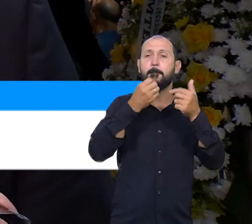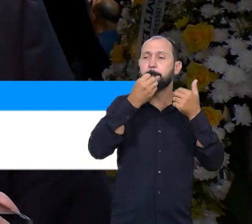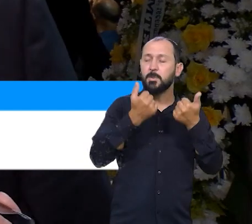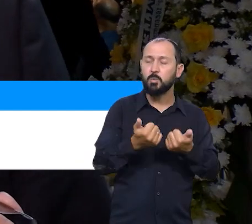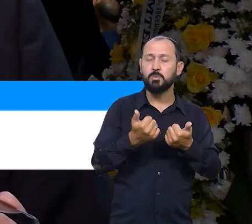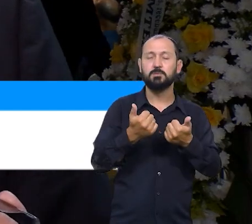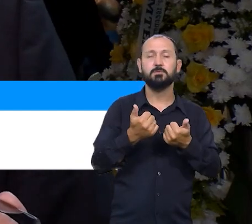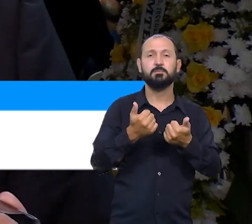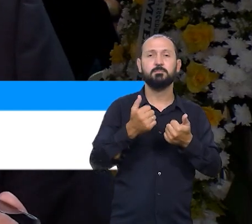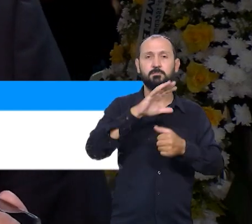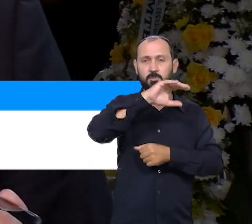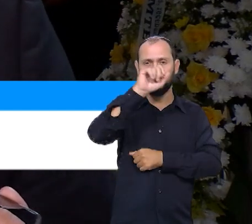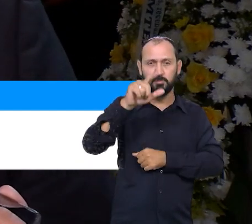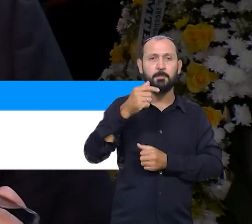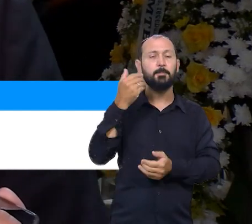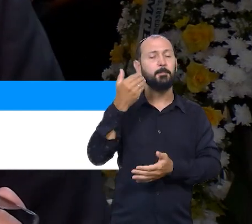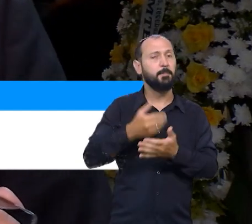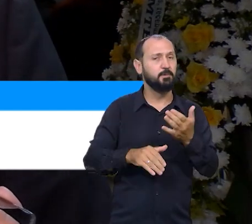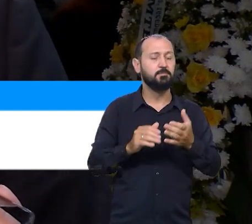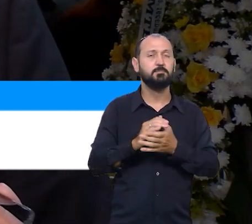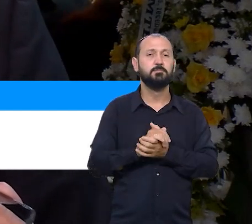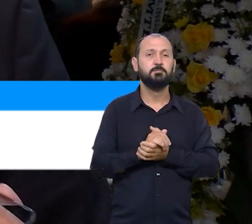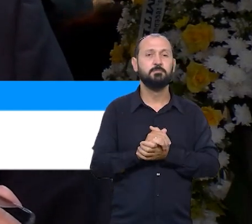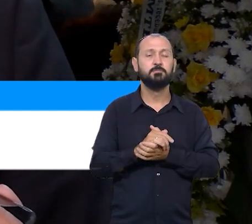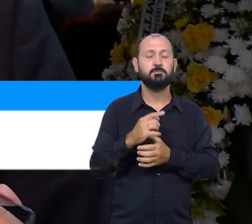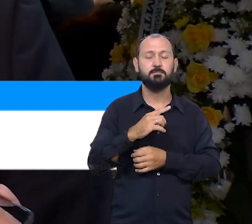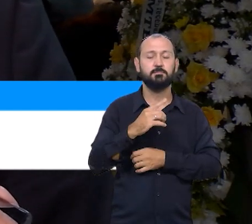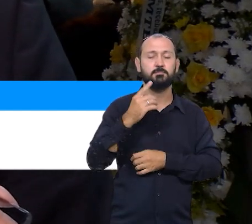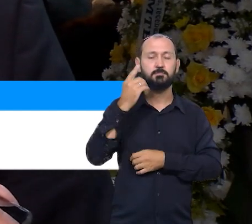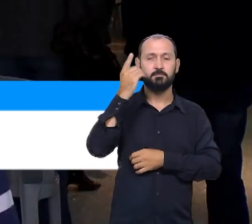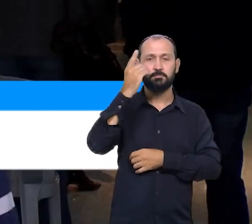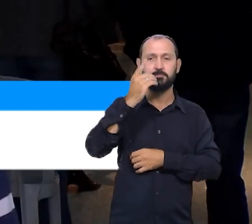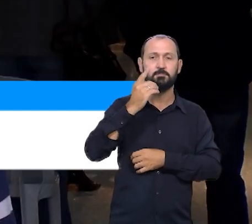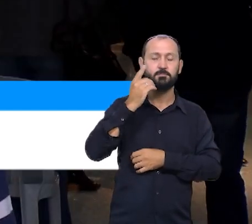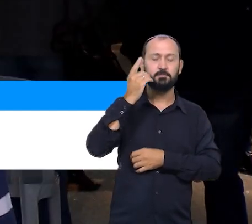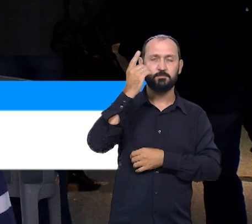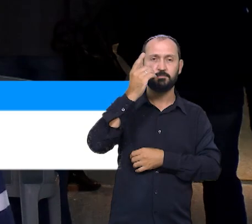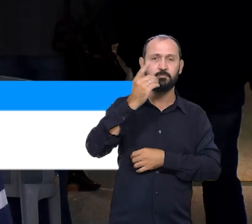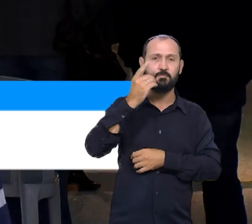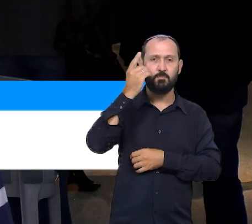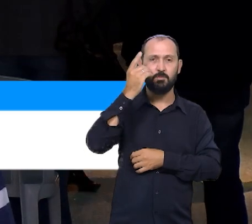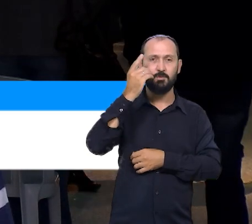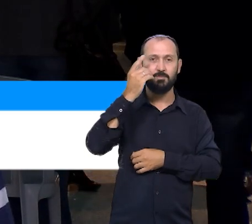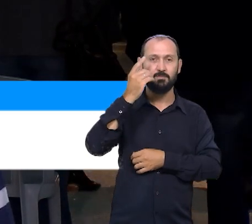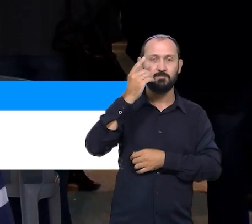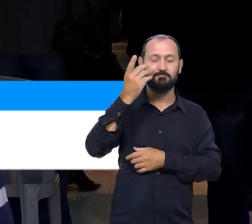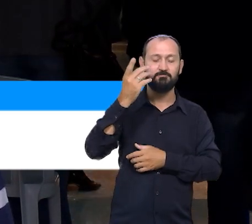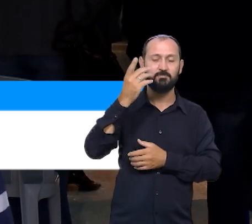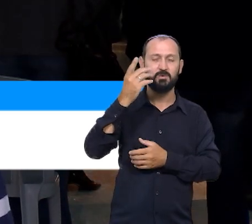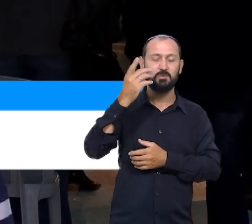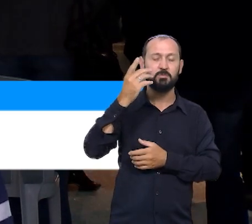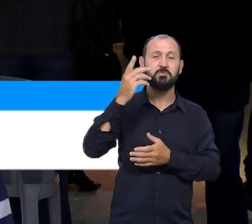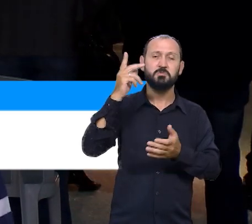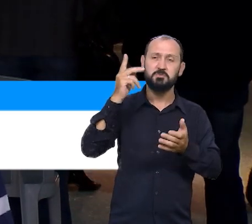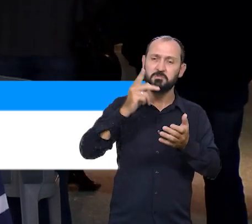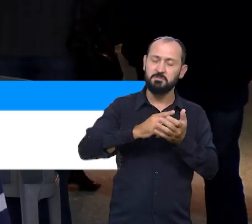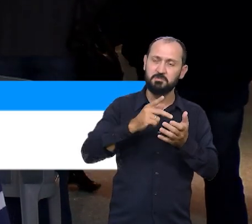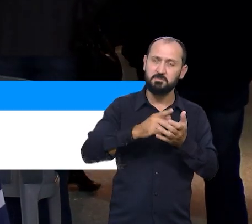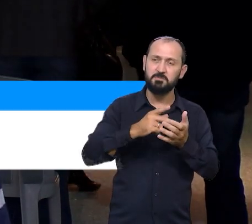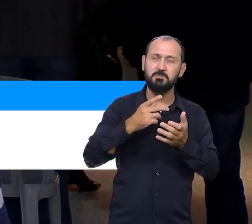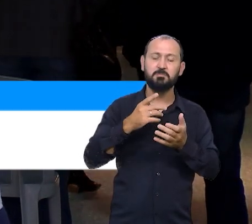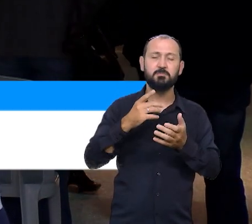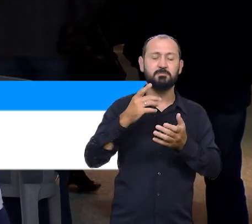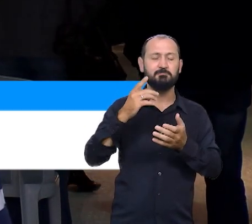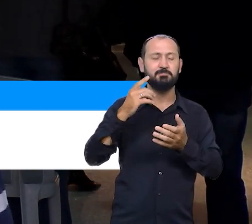sabia fazer a boa política. Mato Grosso do Sul perde muito. É um parlamentar com P maiúsculo,